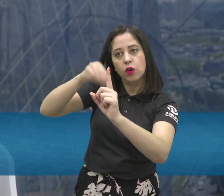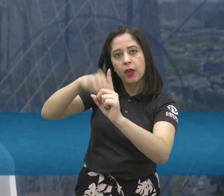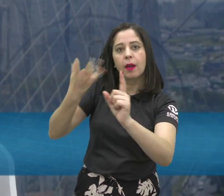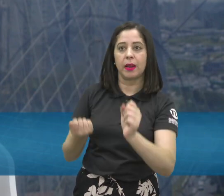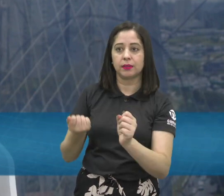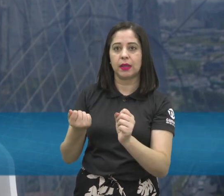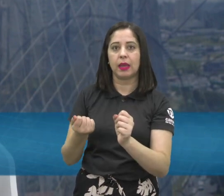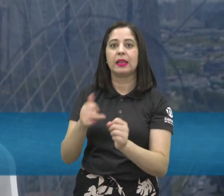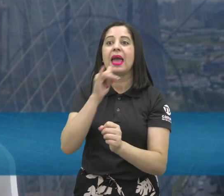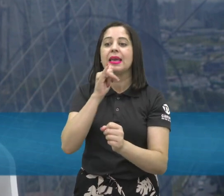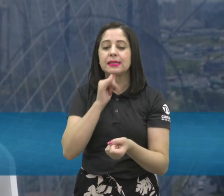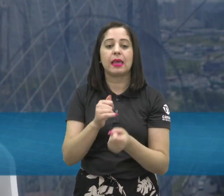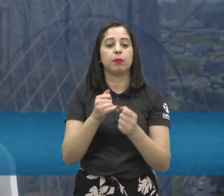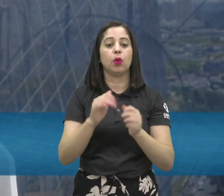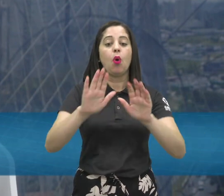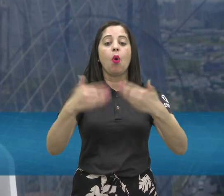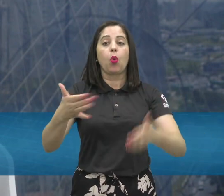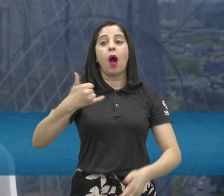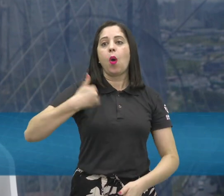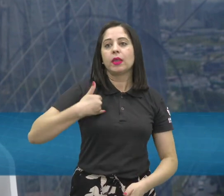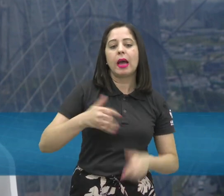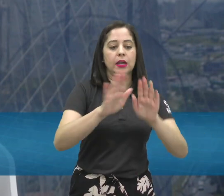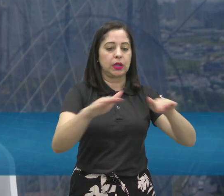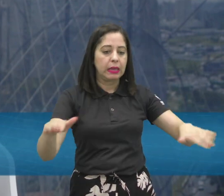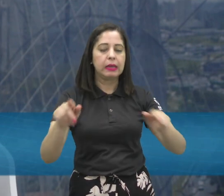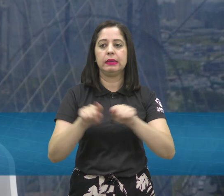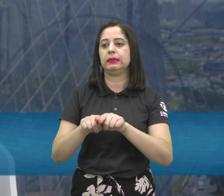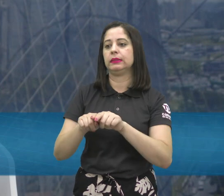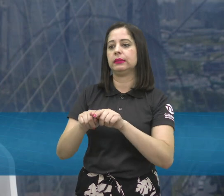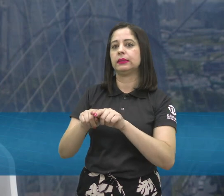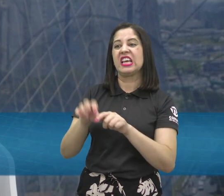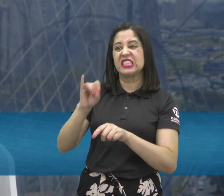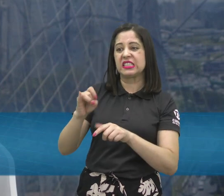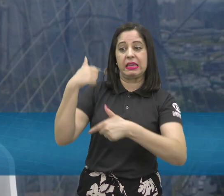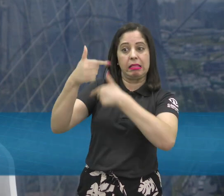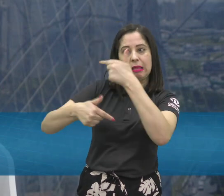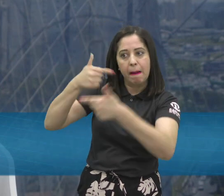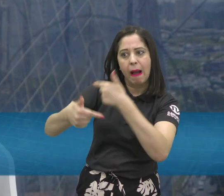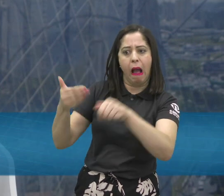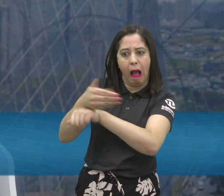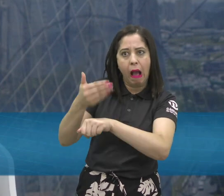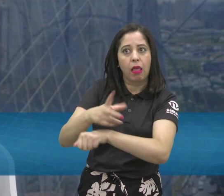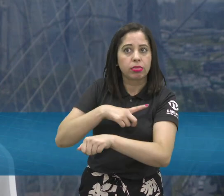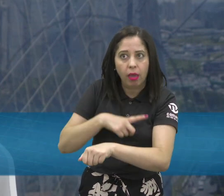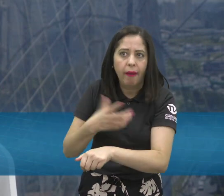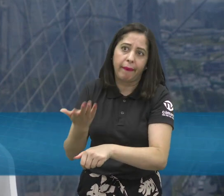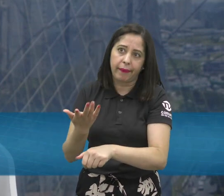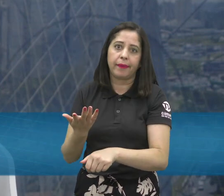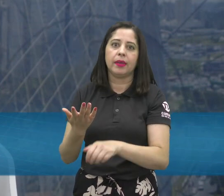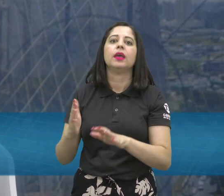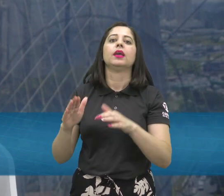da escolaridade, do acesso ao trabalho ou não, da escolarização, então a gente consegue fazer um